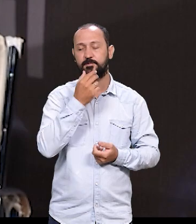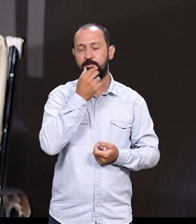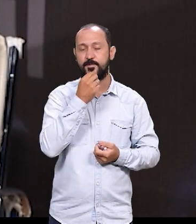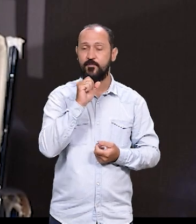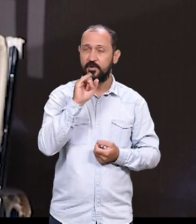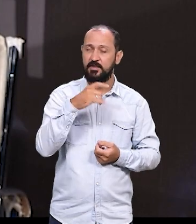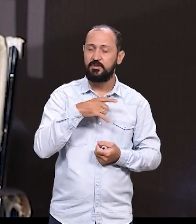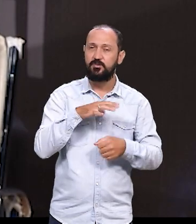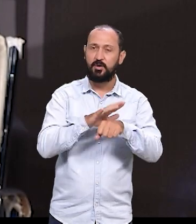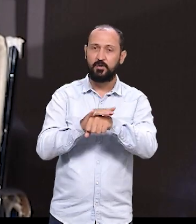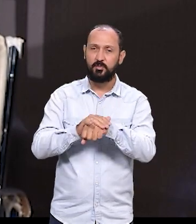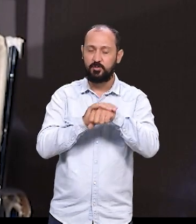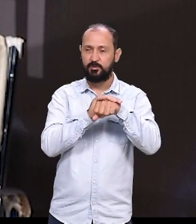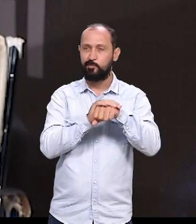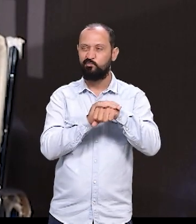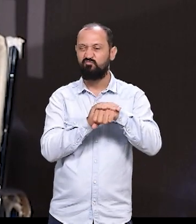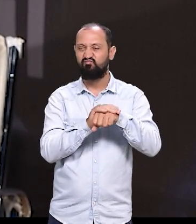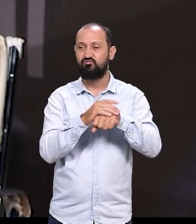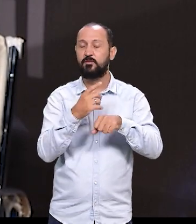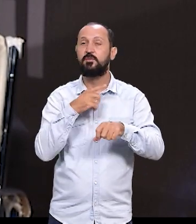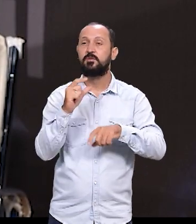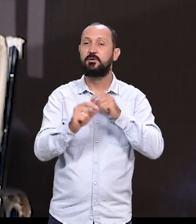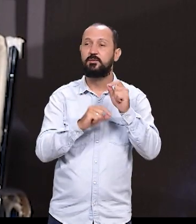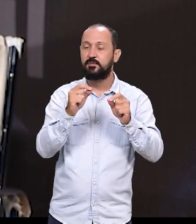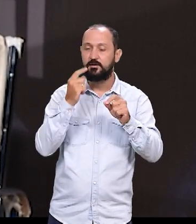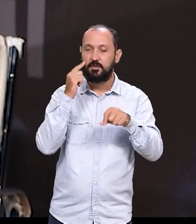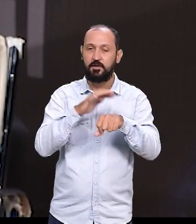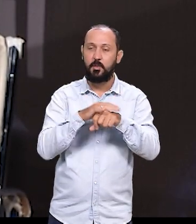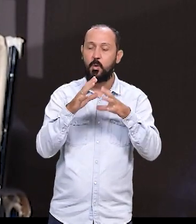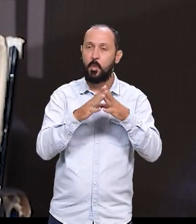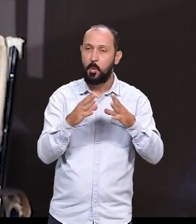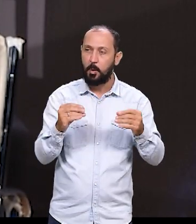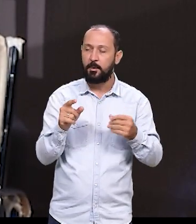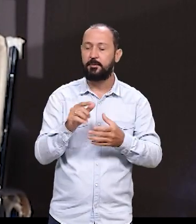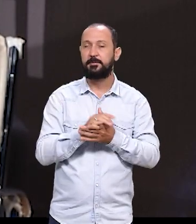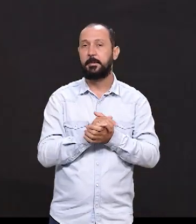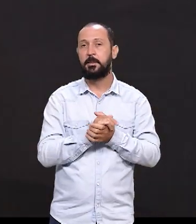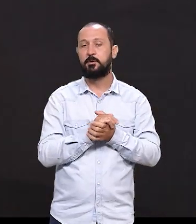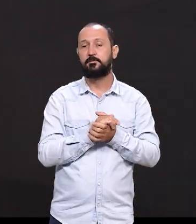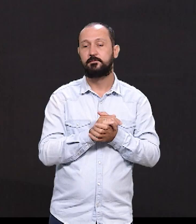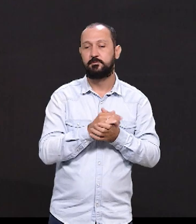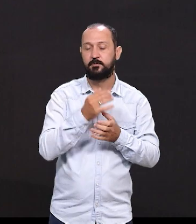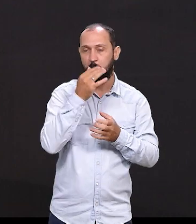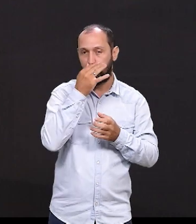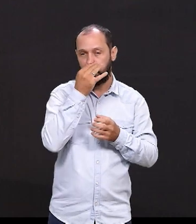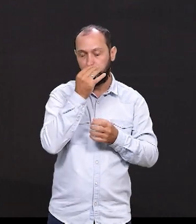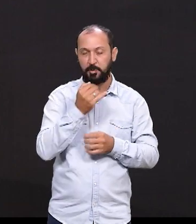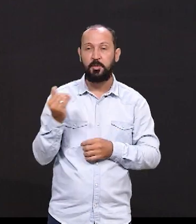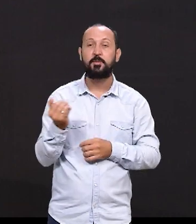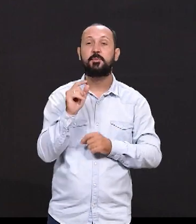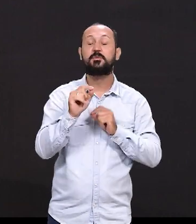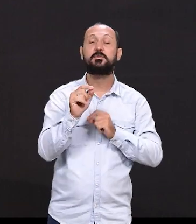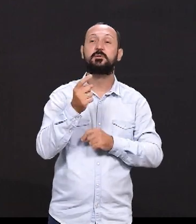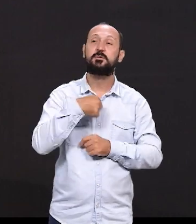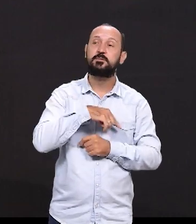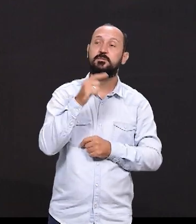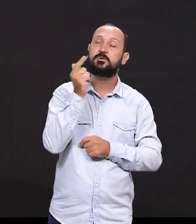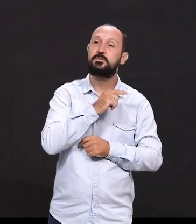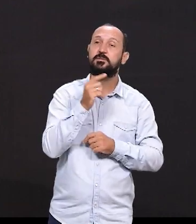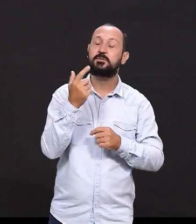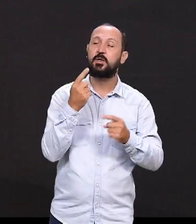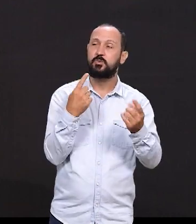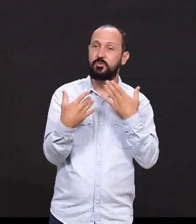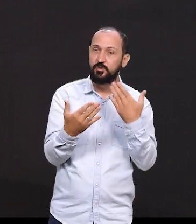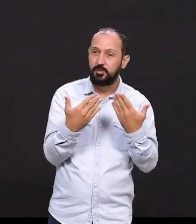pessoa tenha doença há boas chances de cura para essa pessoa isso que é o mais importante por isso que a gente tá